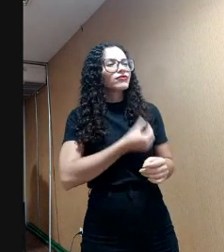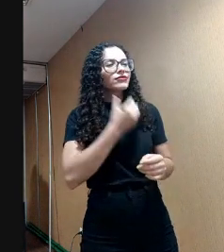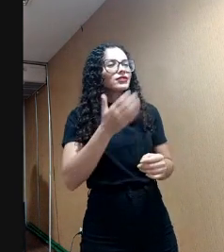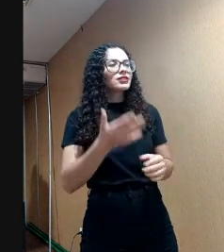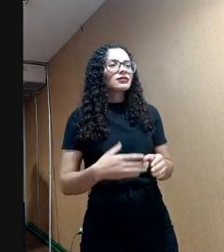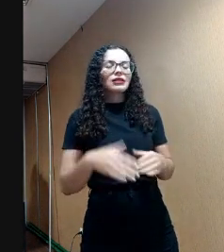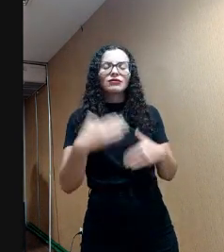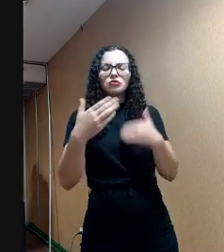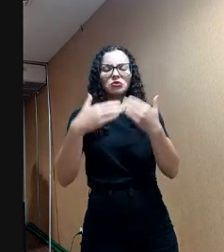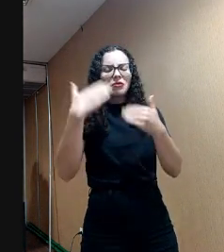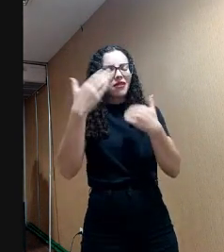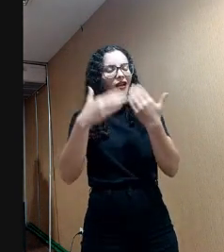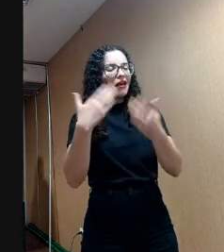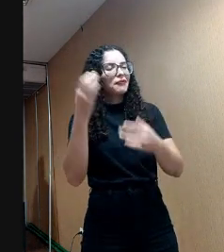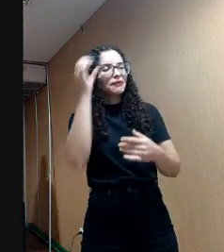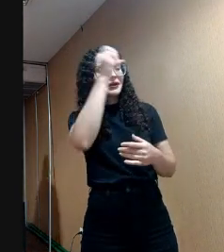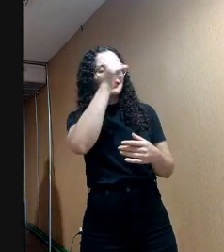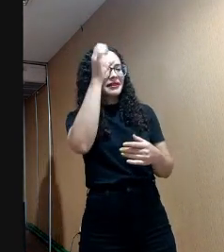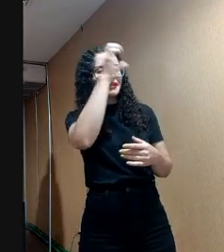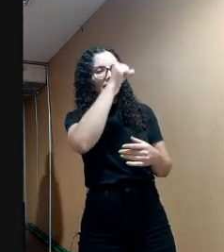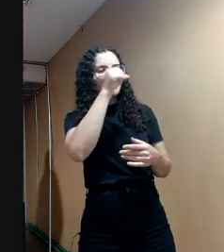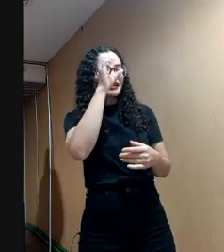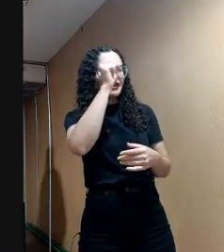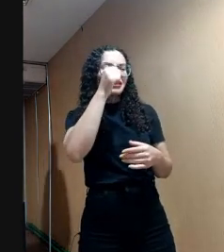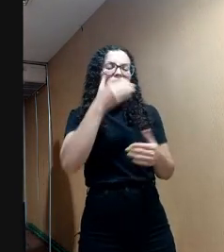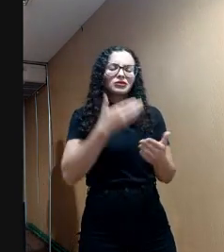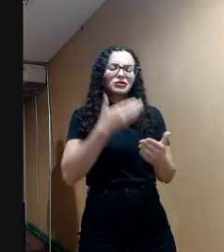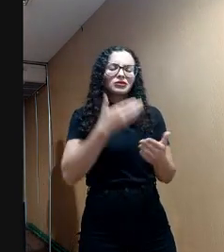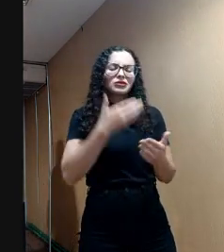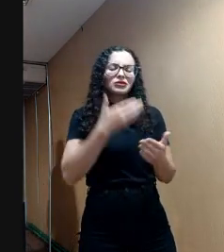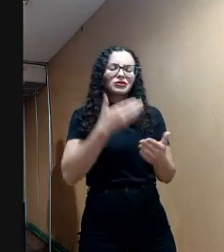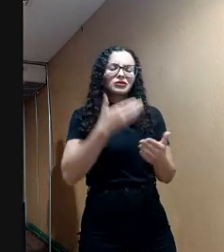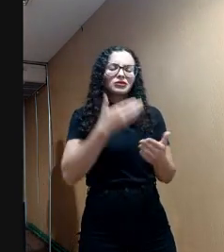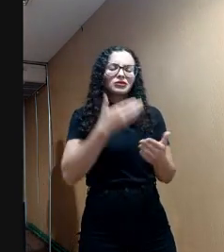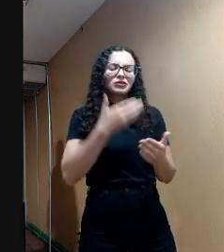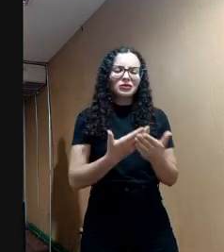bom evento. É o que o nosso Departamento de Ensino deseja.